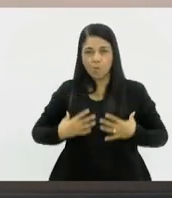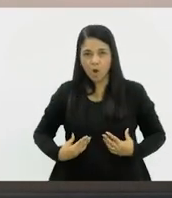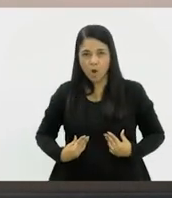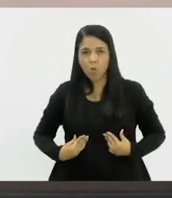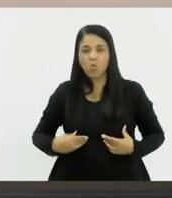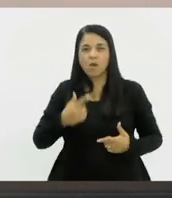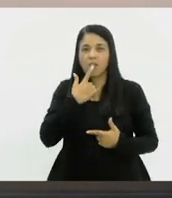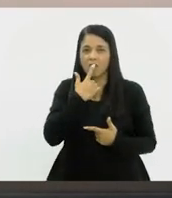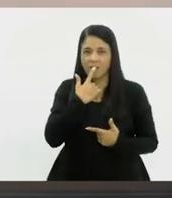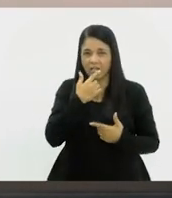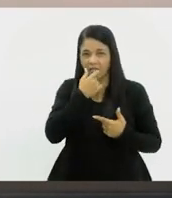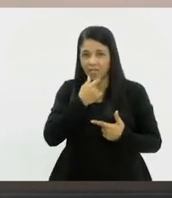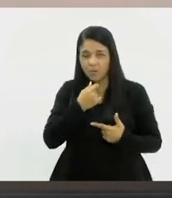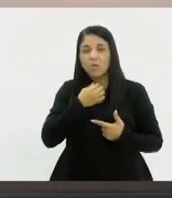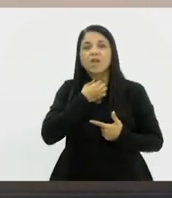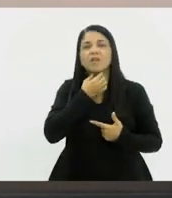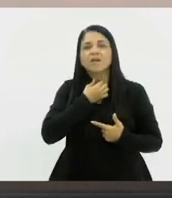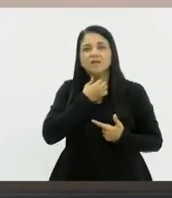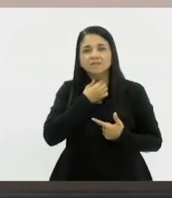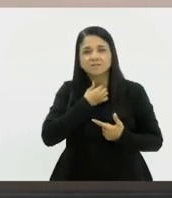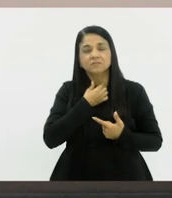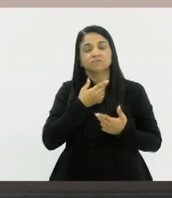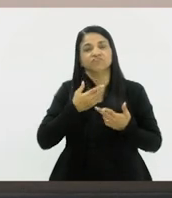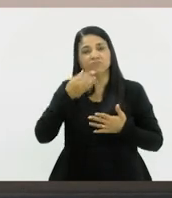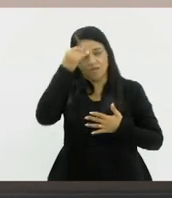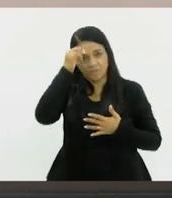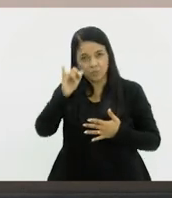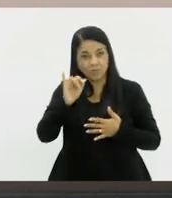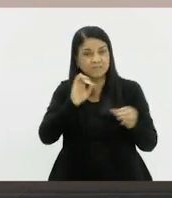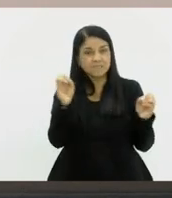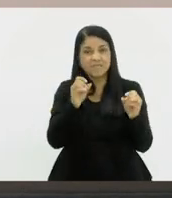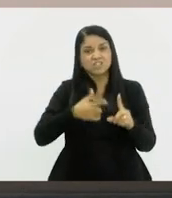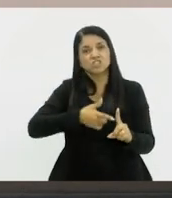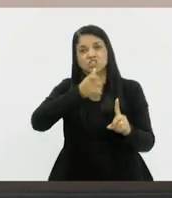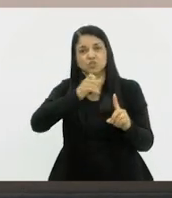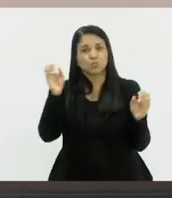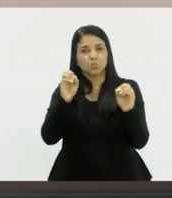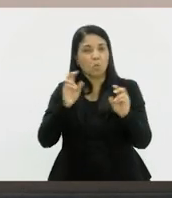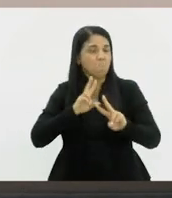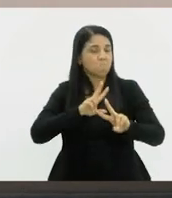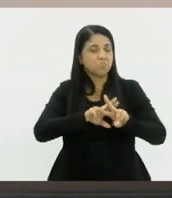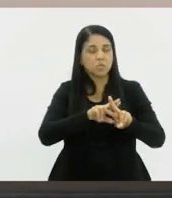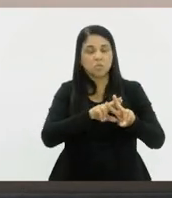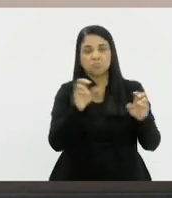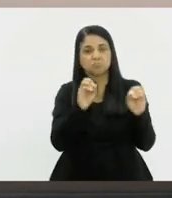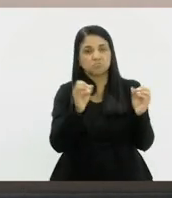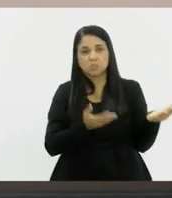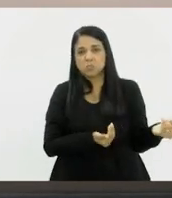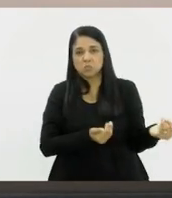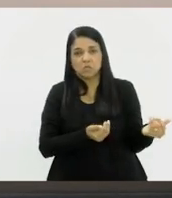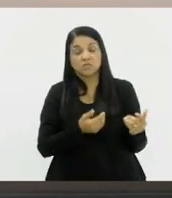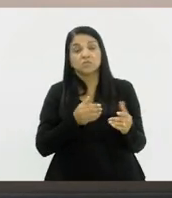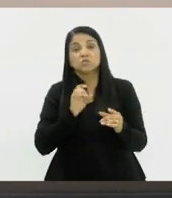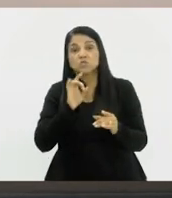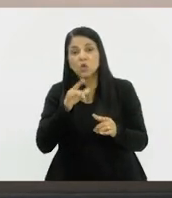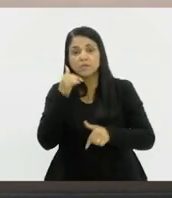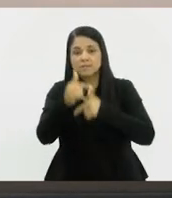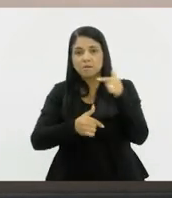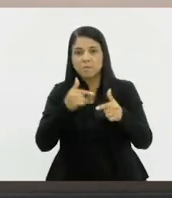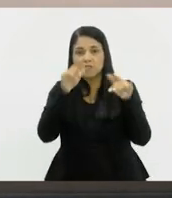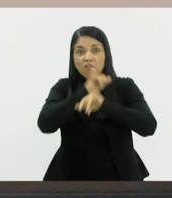língua tudo sem disparar um tiro sem prender um jovem apenas trabalhando